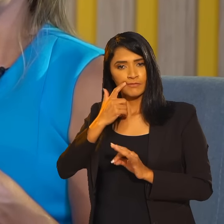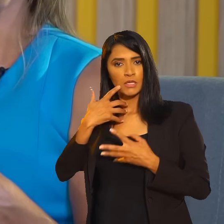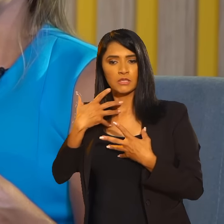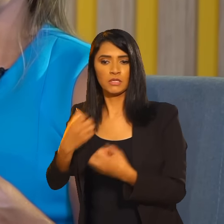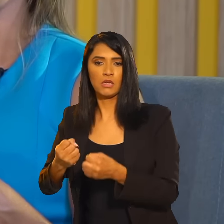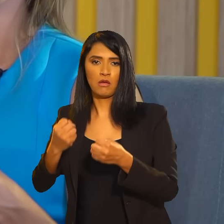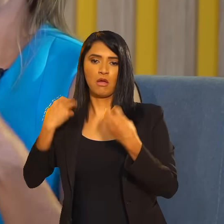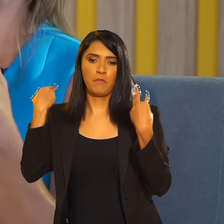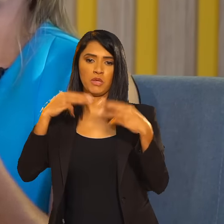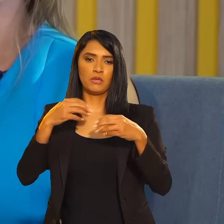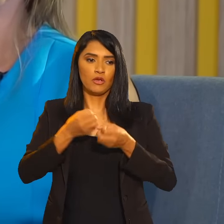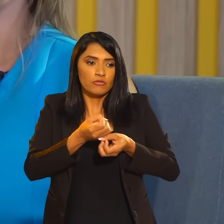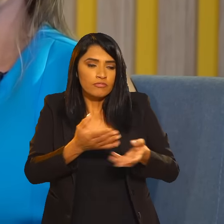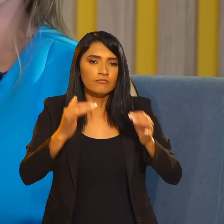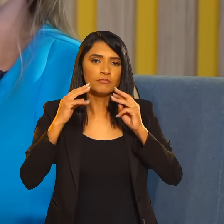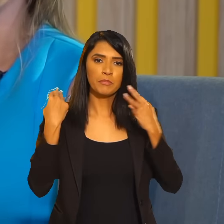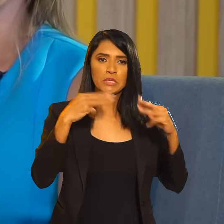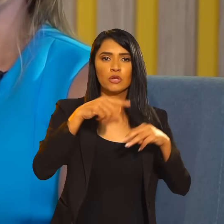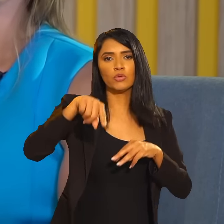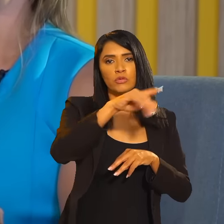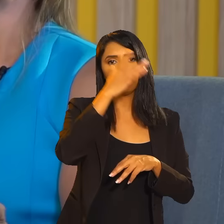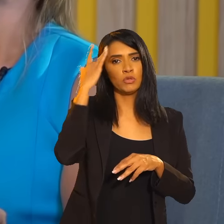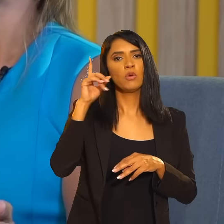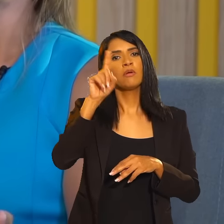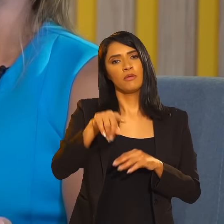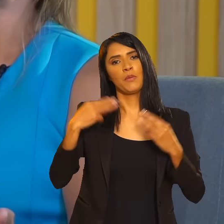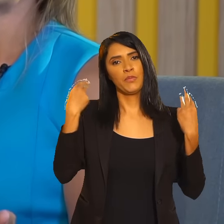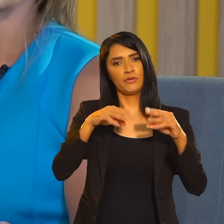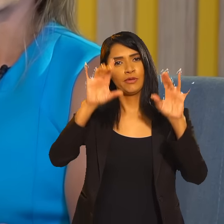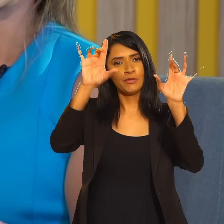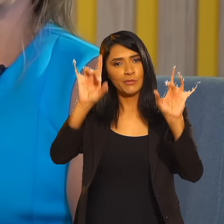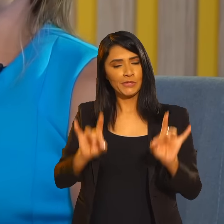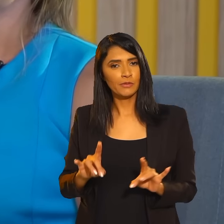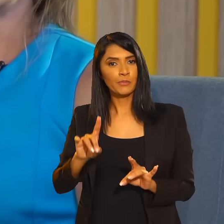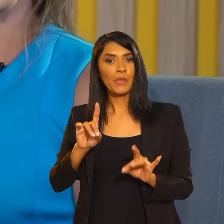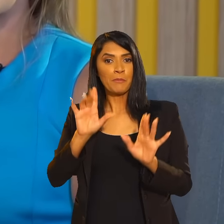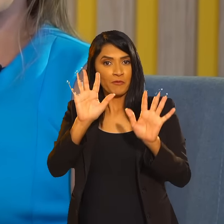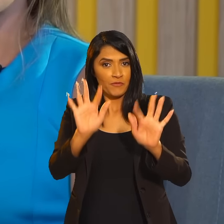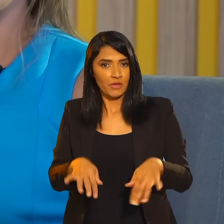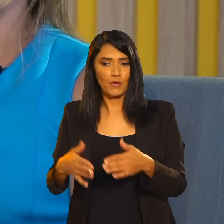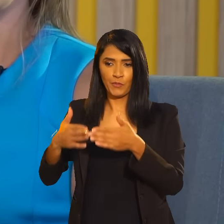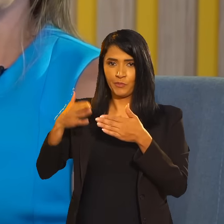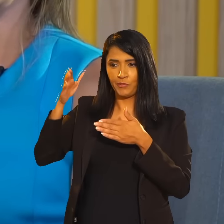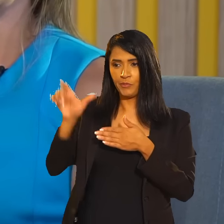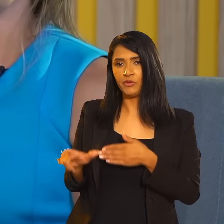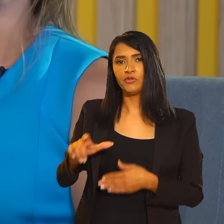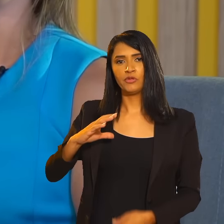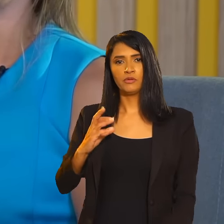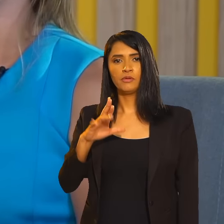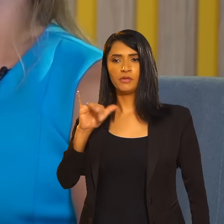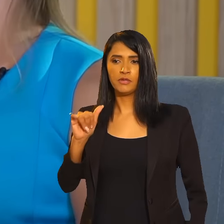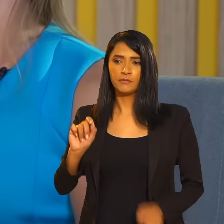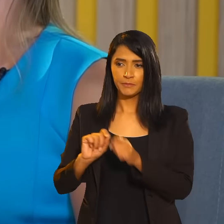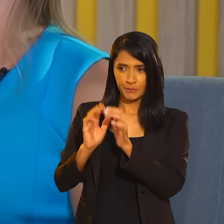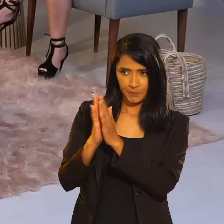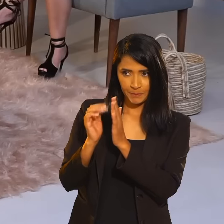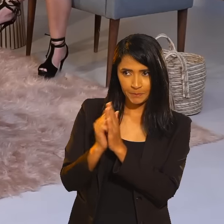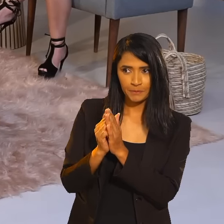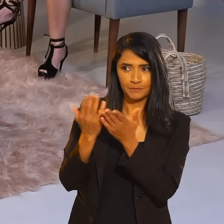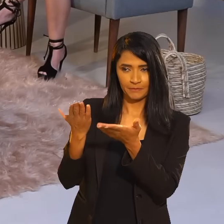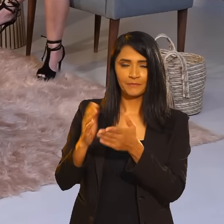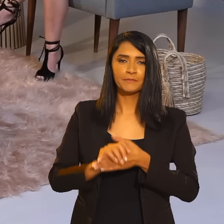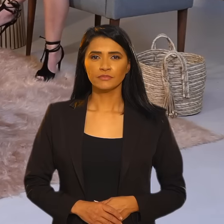essa mensagem e espalhar essa mensagem para os outros, que é uma mensagem muito especial. Para a gente encerrar, então, eu vou pedir para a Cris. Você faz uma oração para a gente,